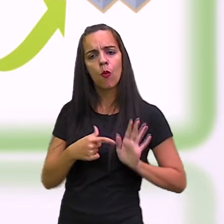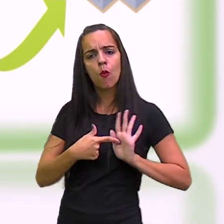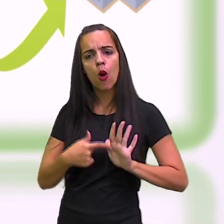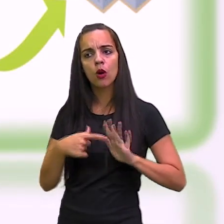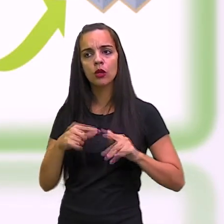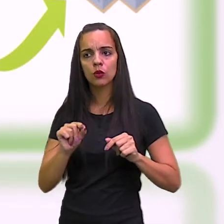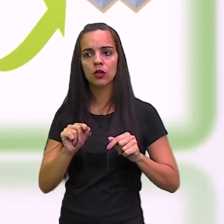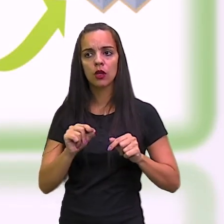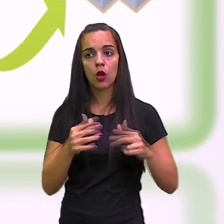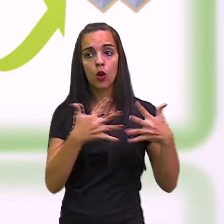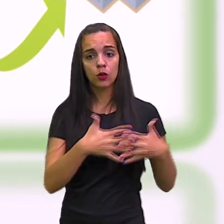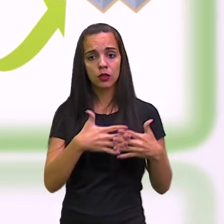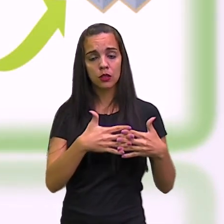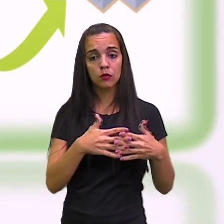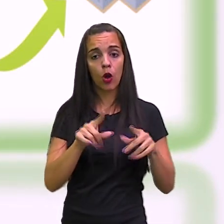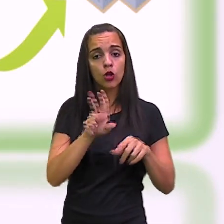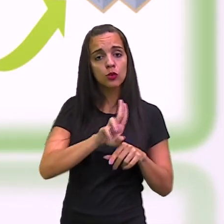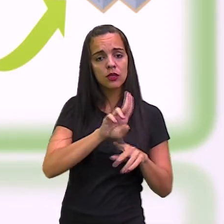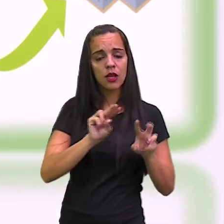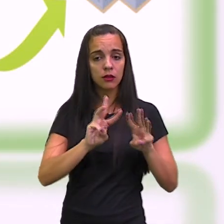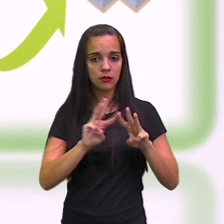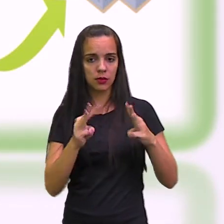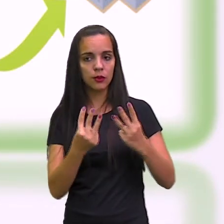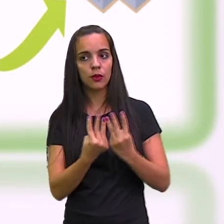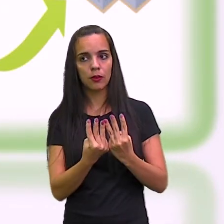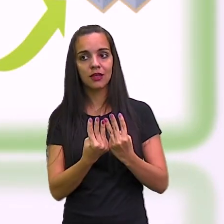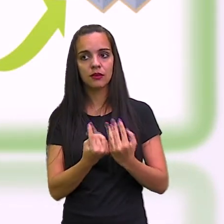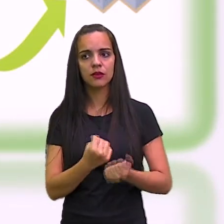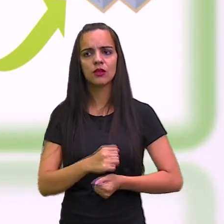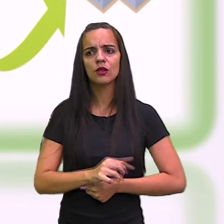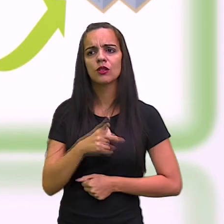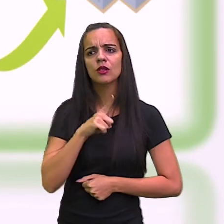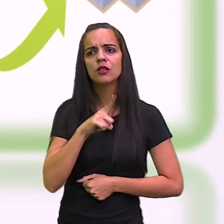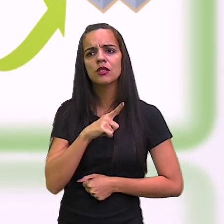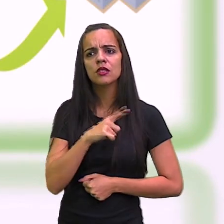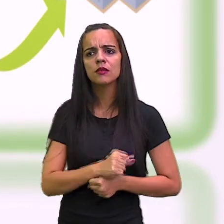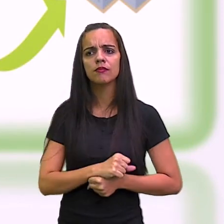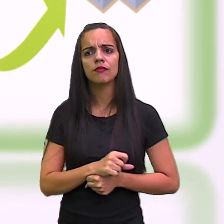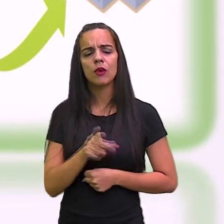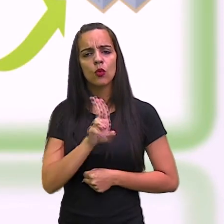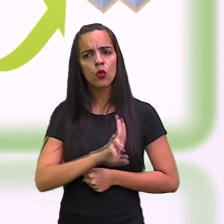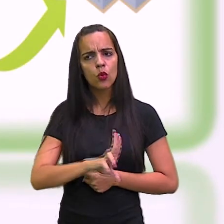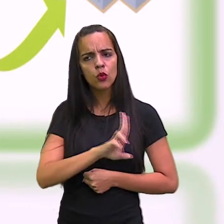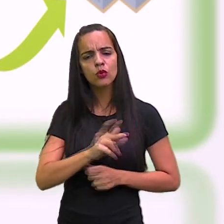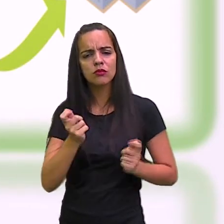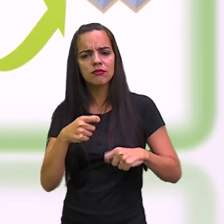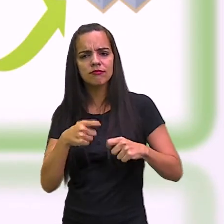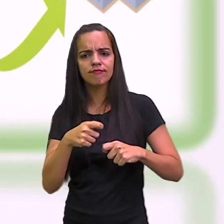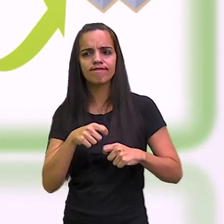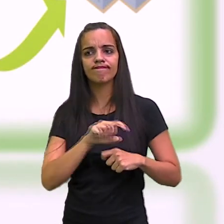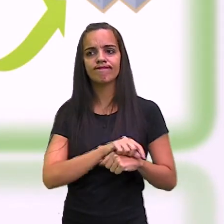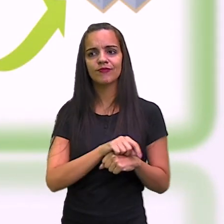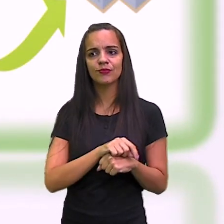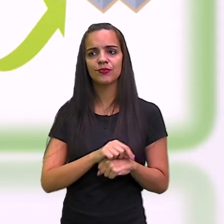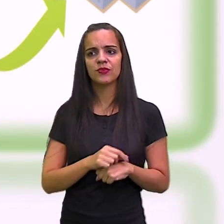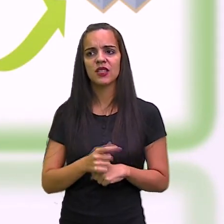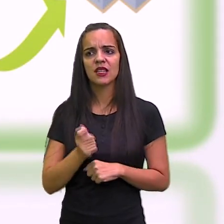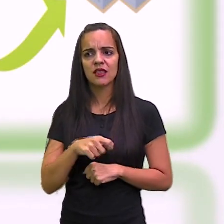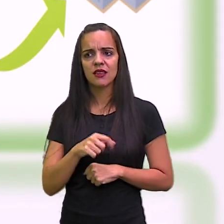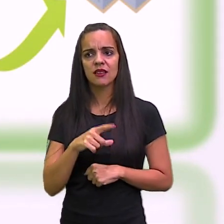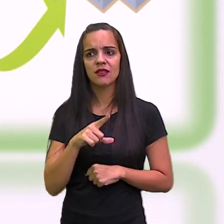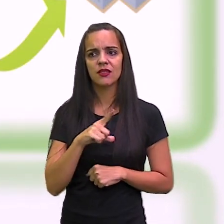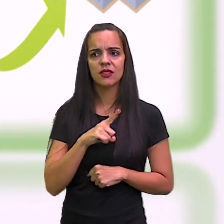transporte dessa biomassa. Tem baixo custo, sim, mas existem essas